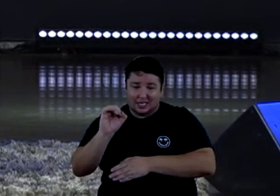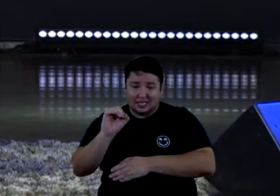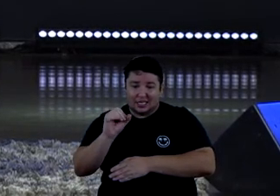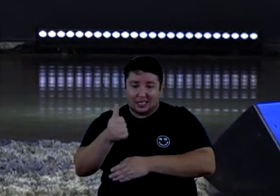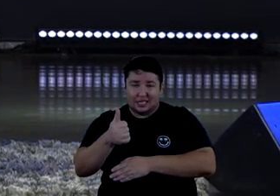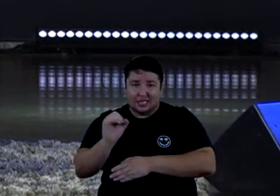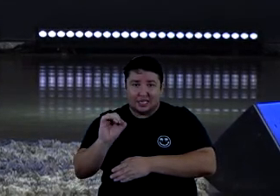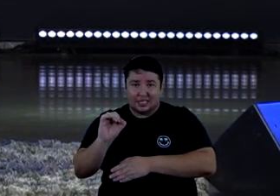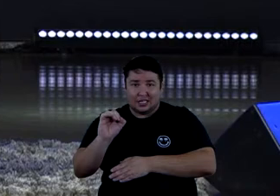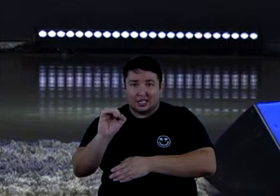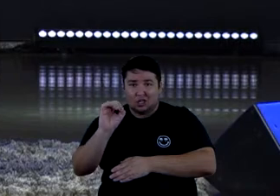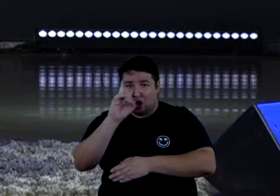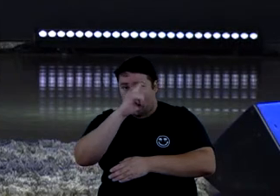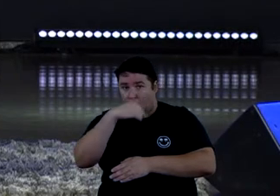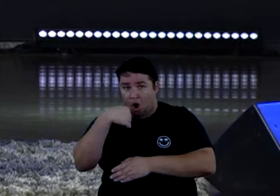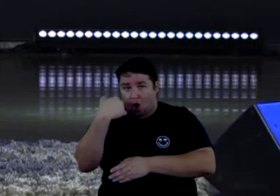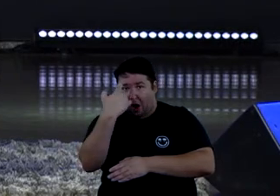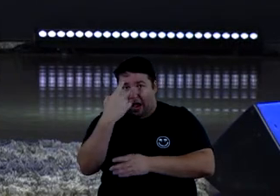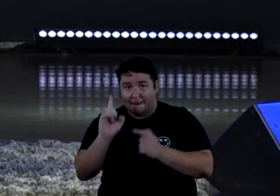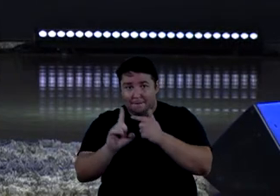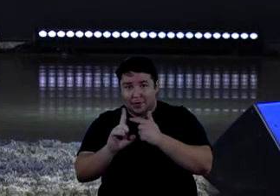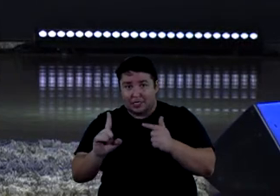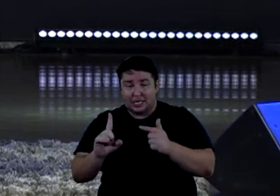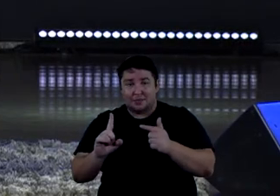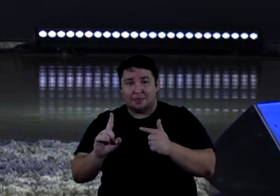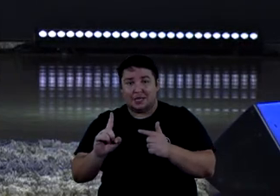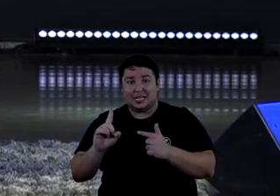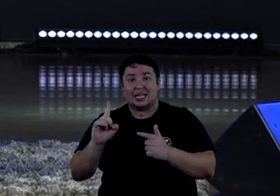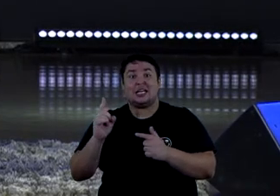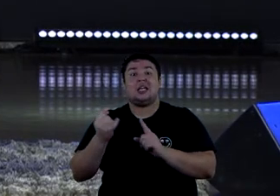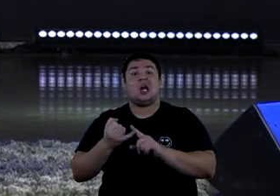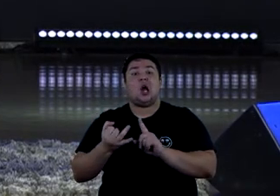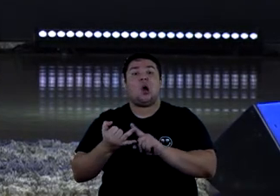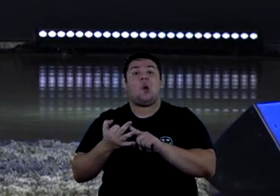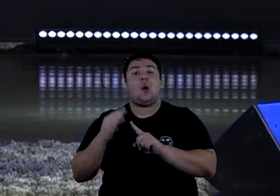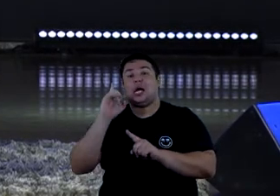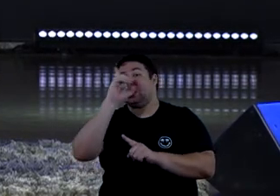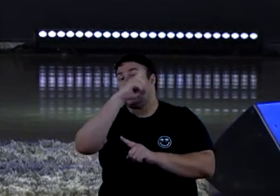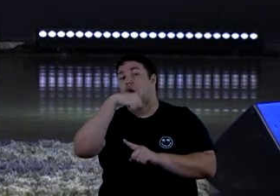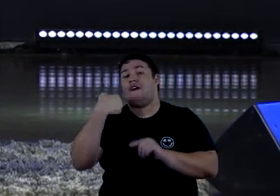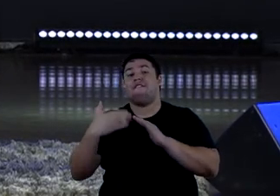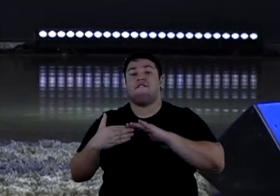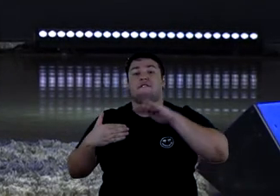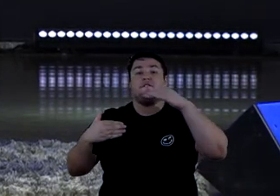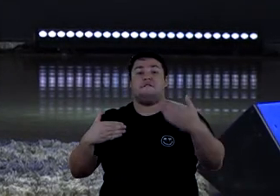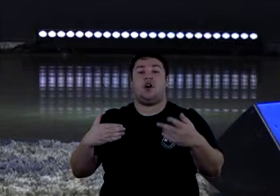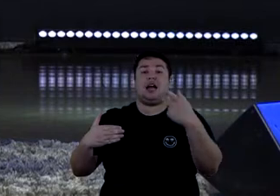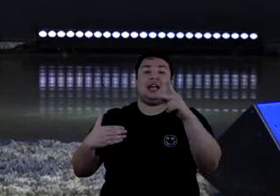aqui. Quantas horas você vai passar fora daqui? Essa é a tua vida com Deus.